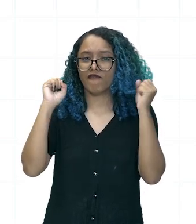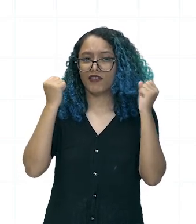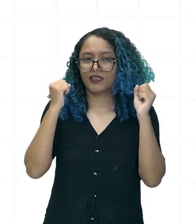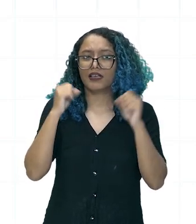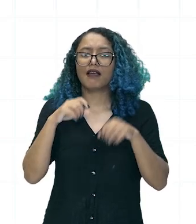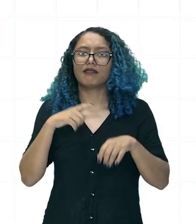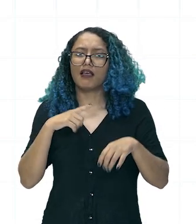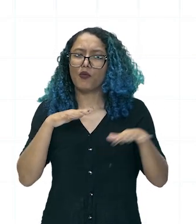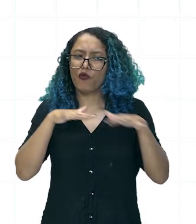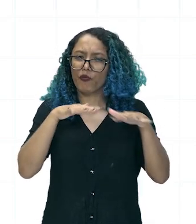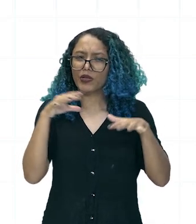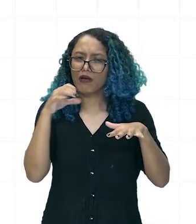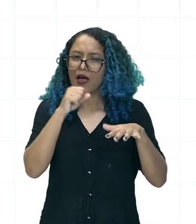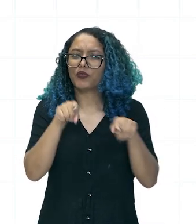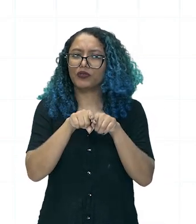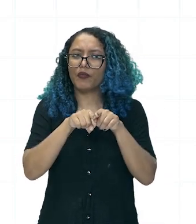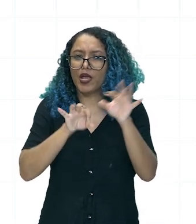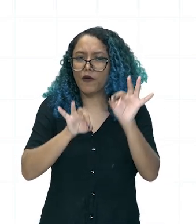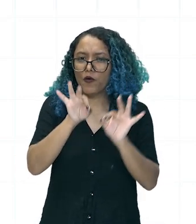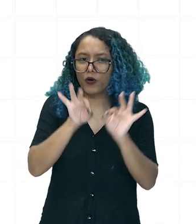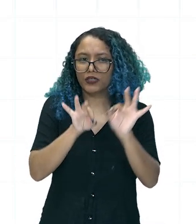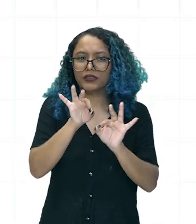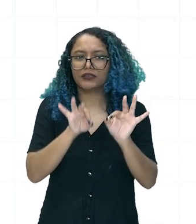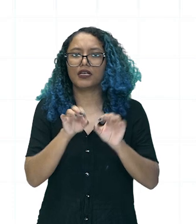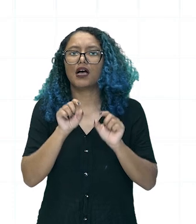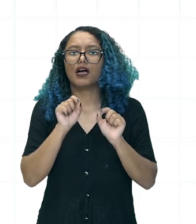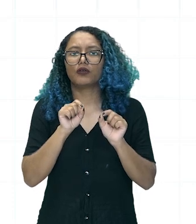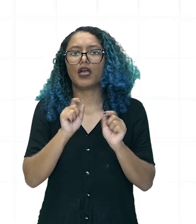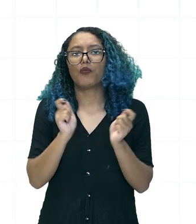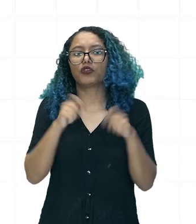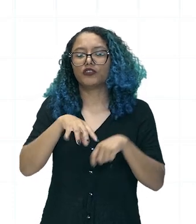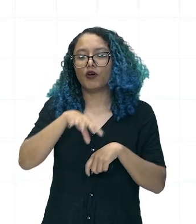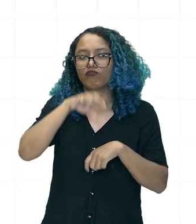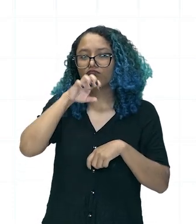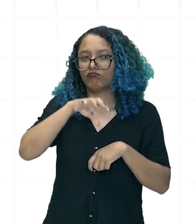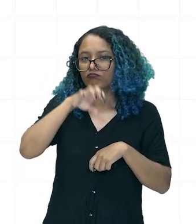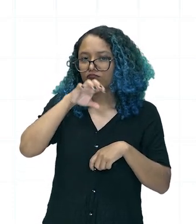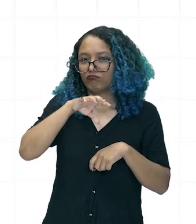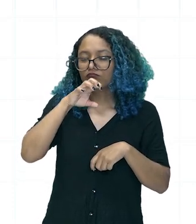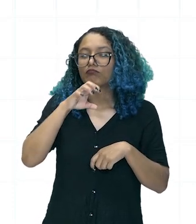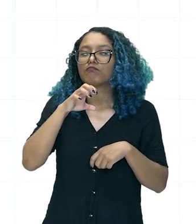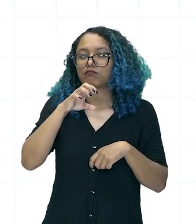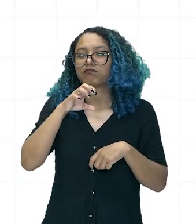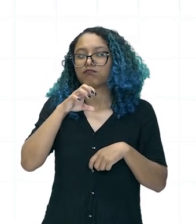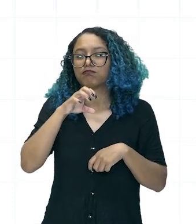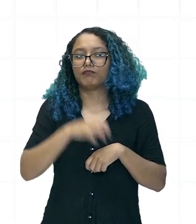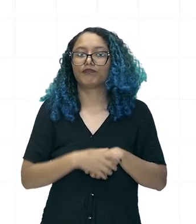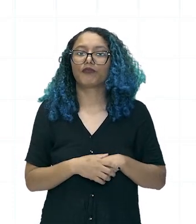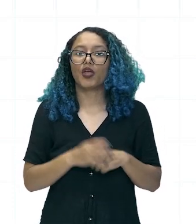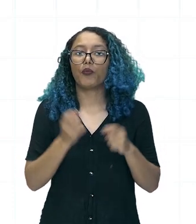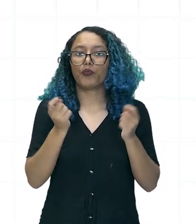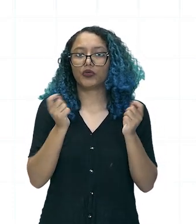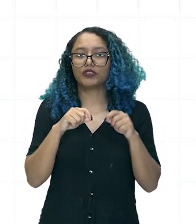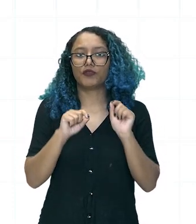como exemplos, eu trouxe para vocês ginástica aeróbica, ginástica localizada,